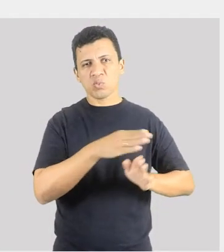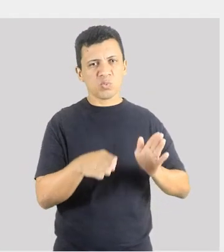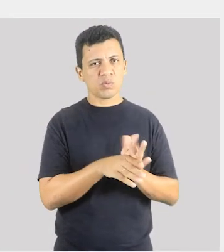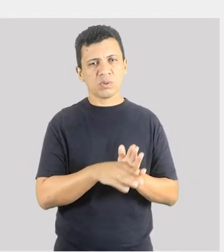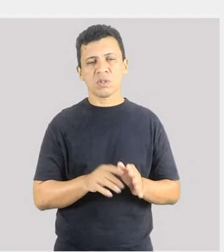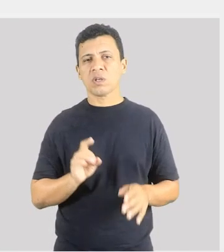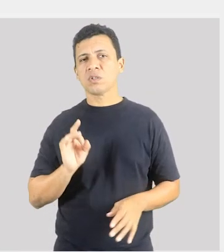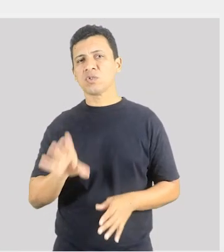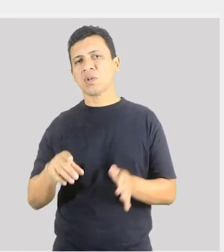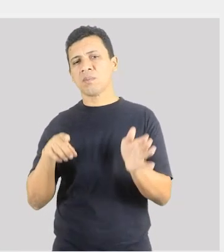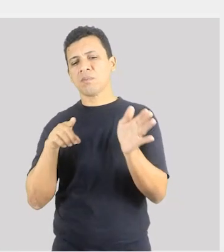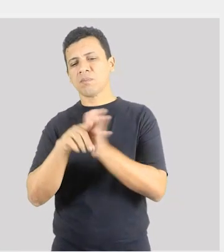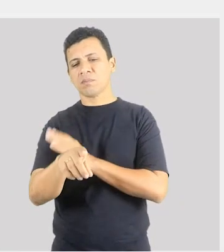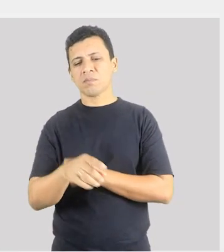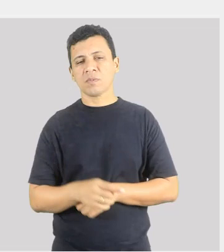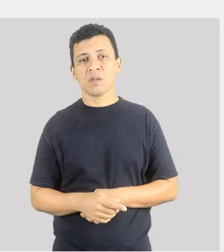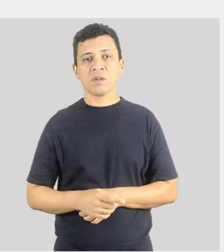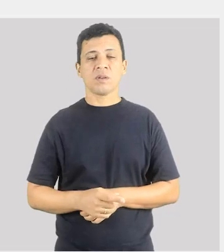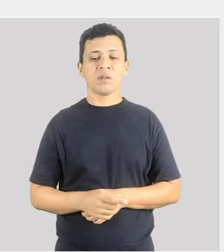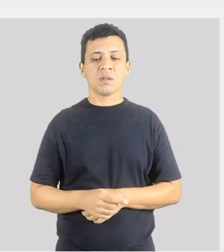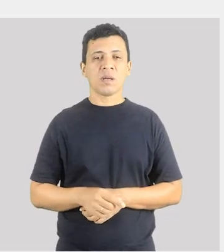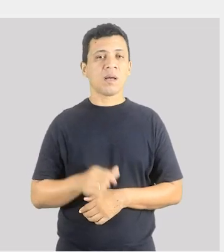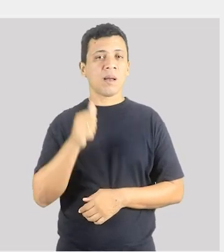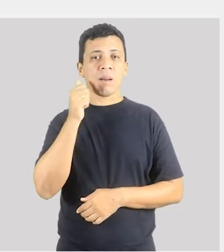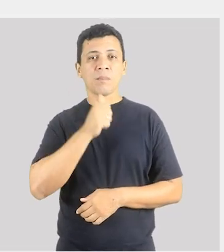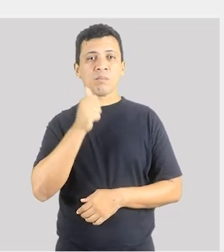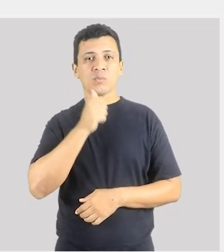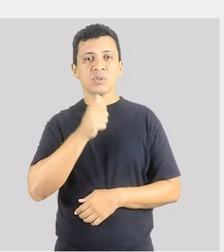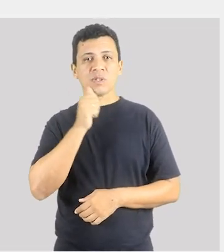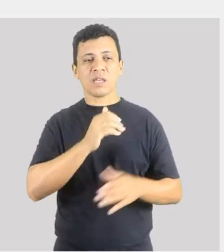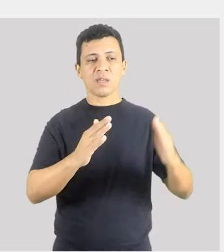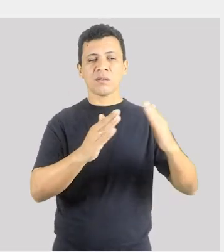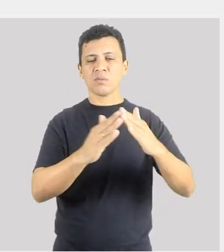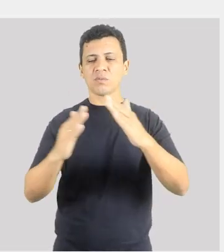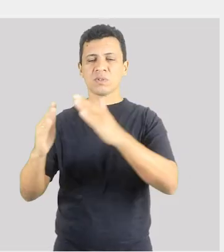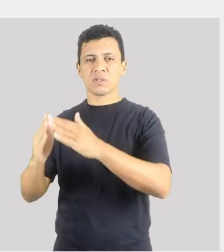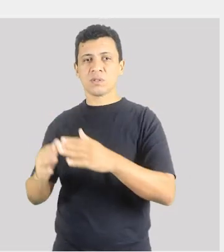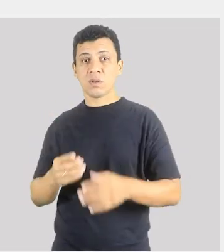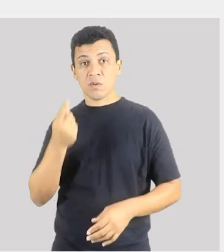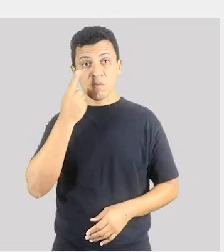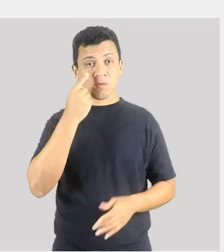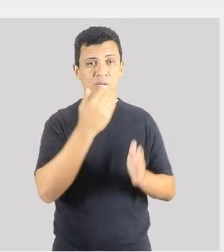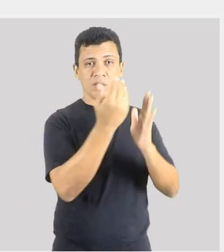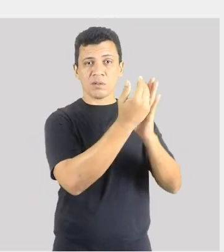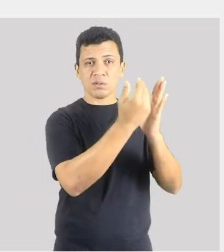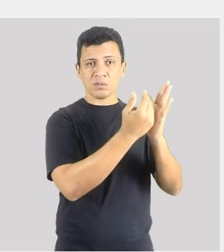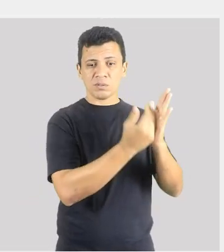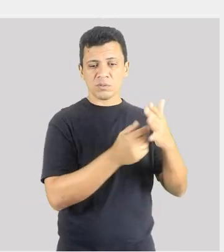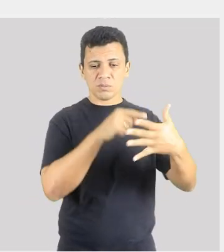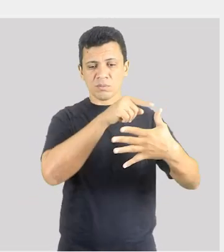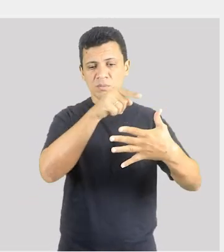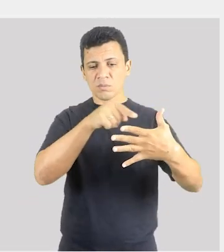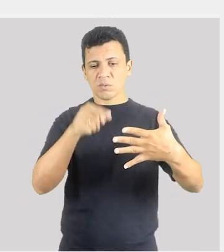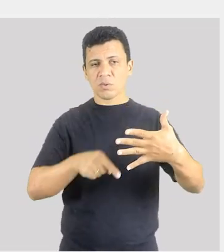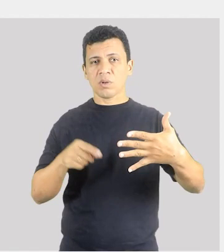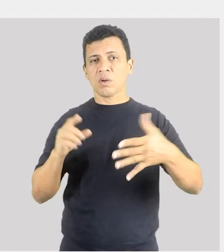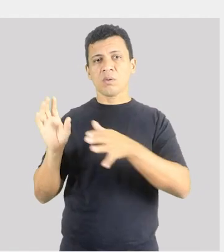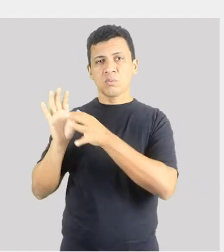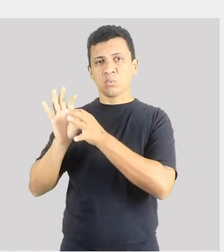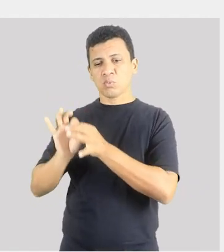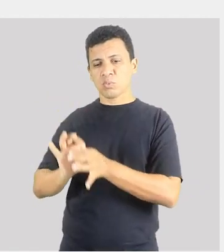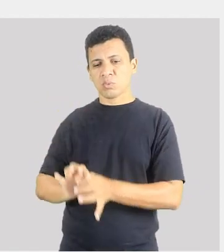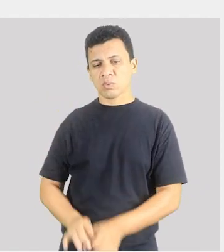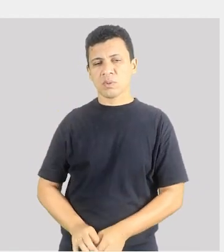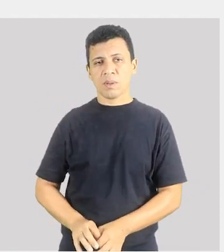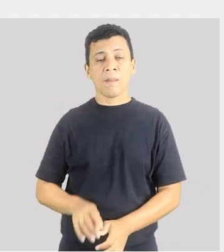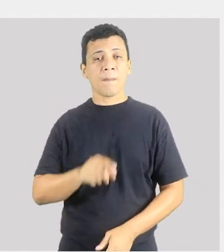só questão retorne ao texto a mulher do vizinho e observe a lista das palavras abaixo em seu contexto a